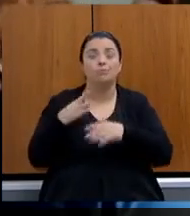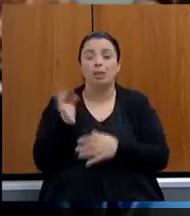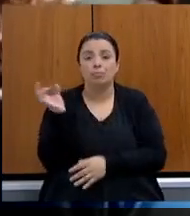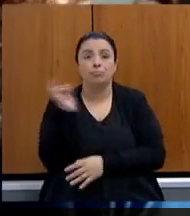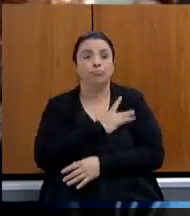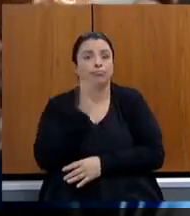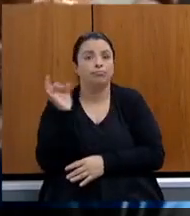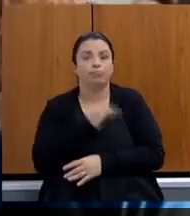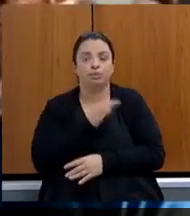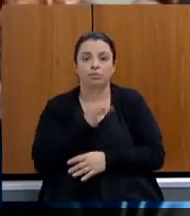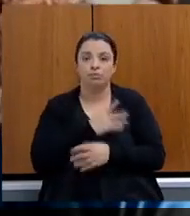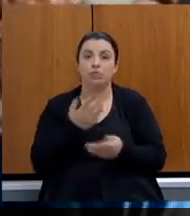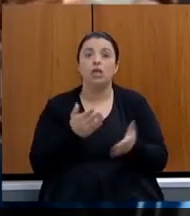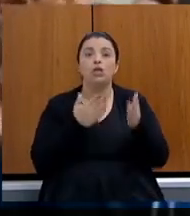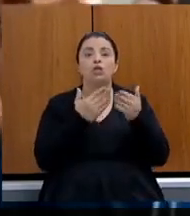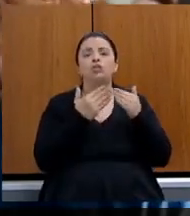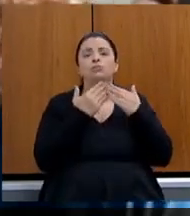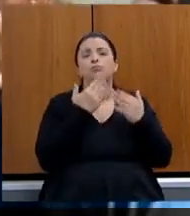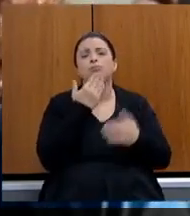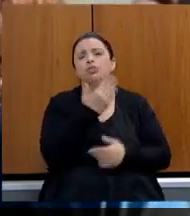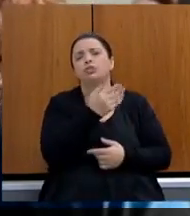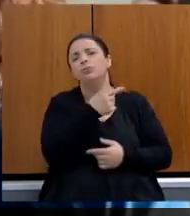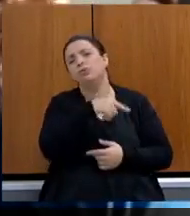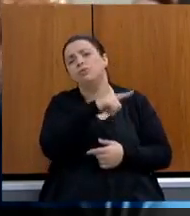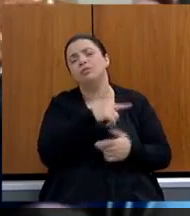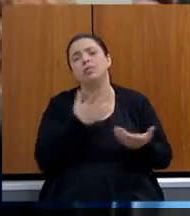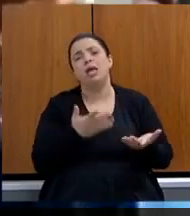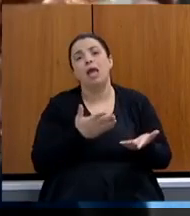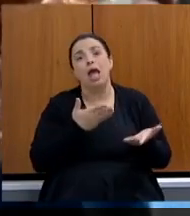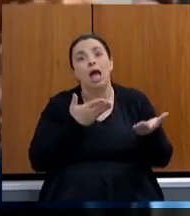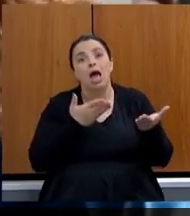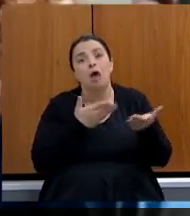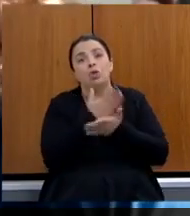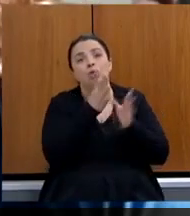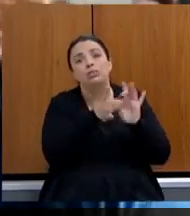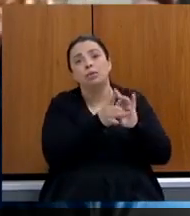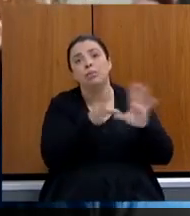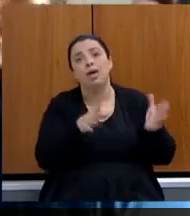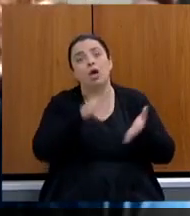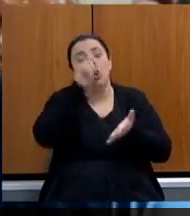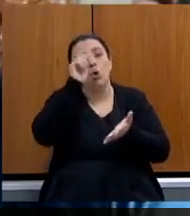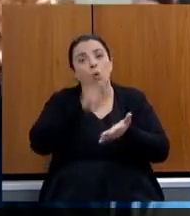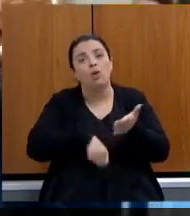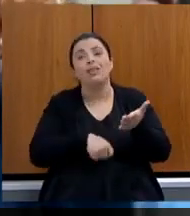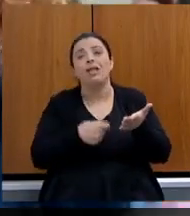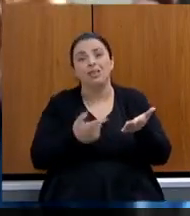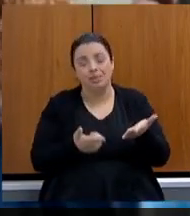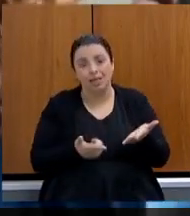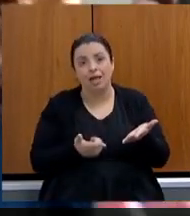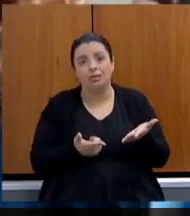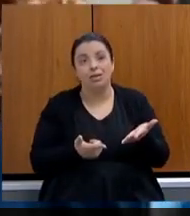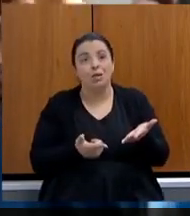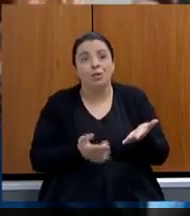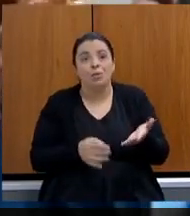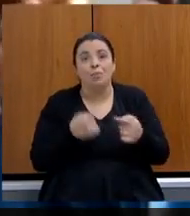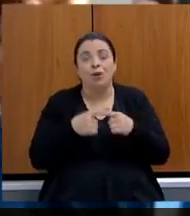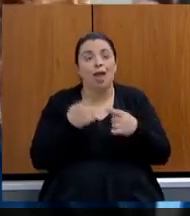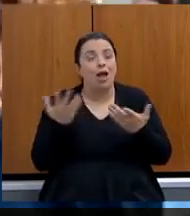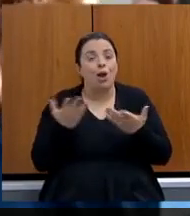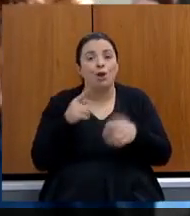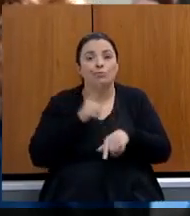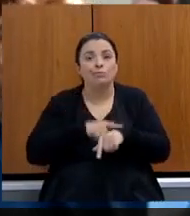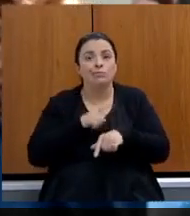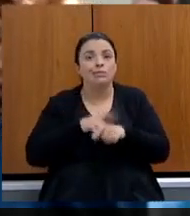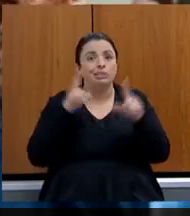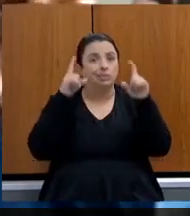autorize junto à Superintendência Regional de Januária a contratação pelo menos enquanto a gente não um pouco né